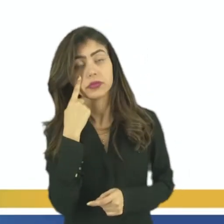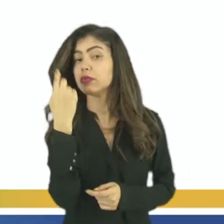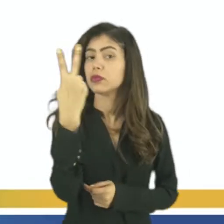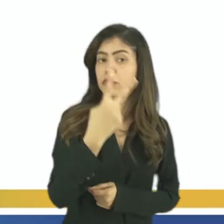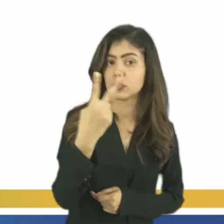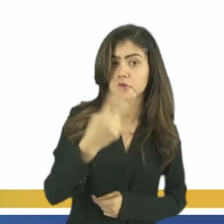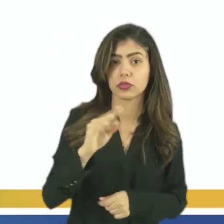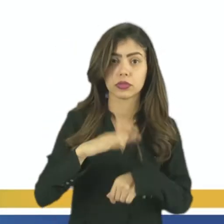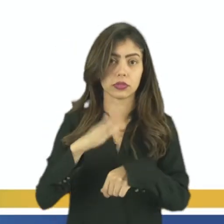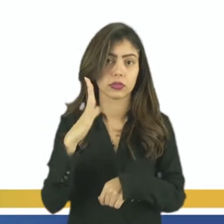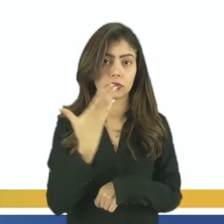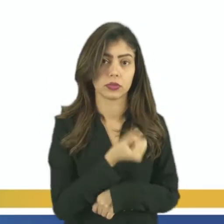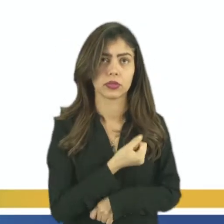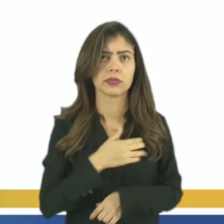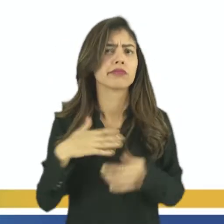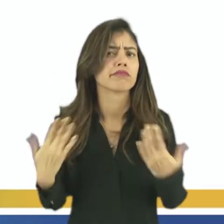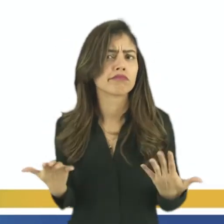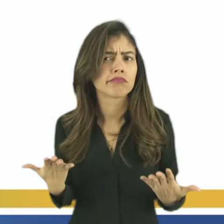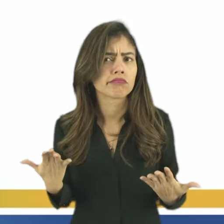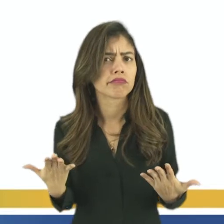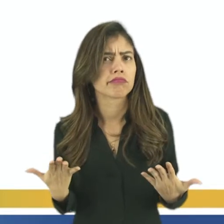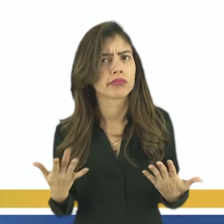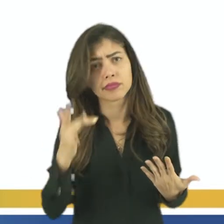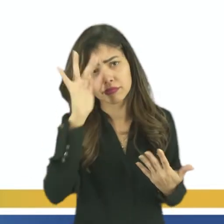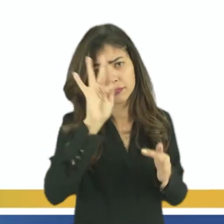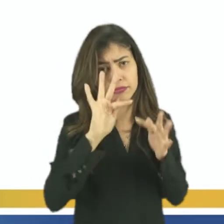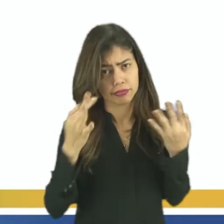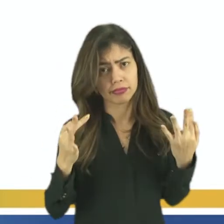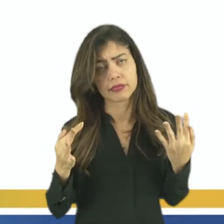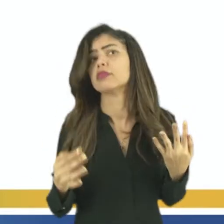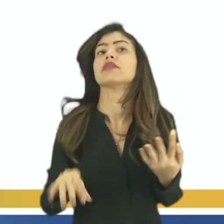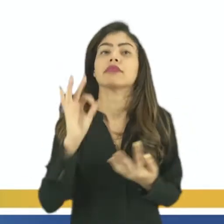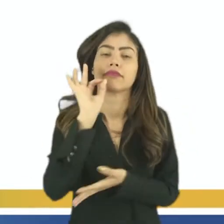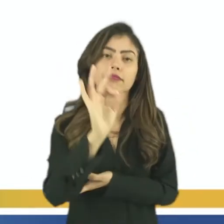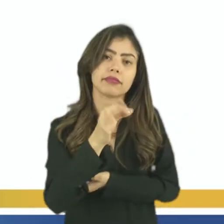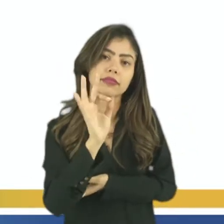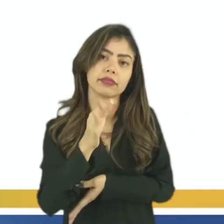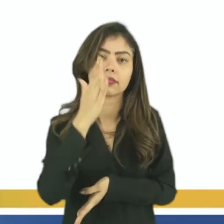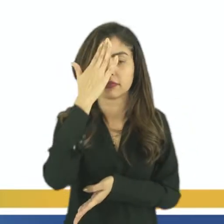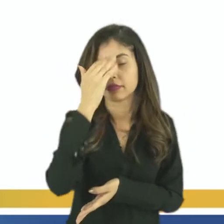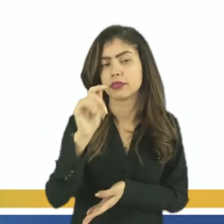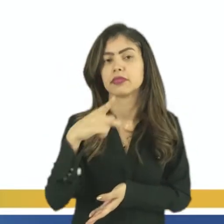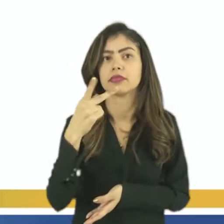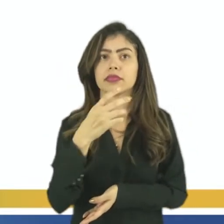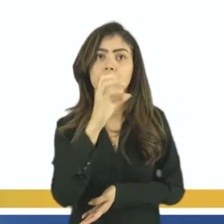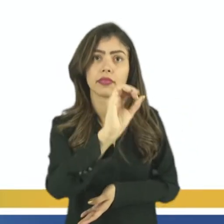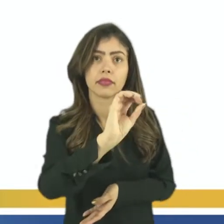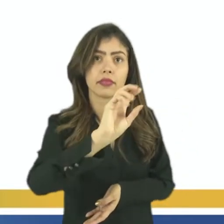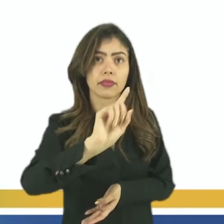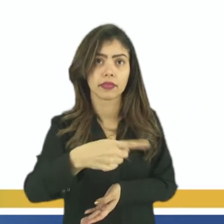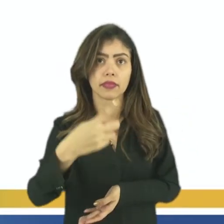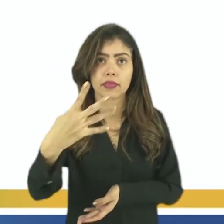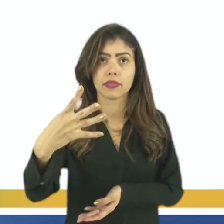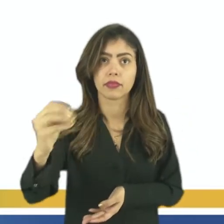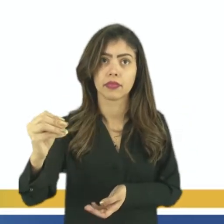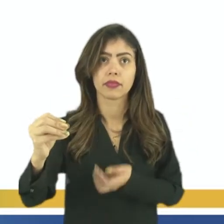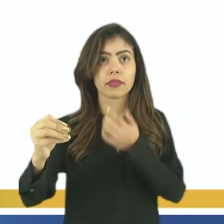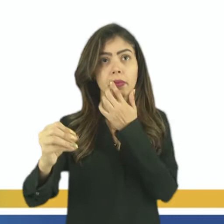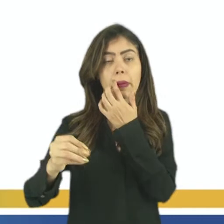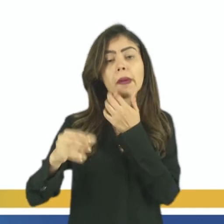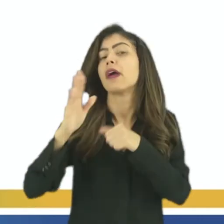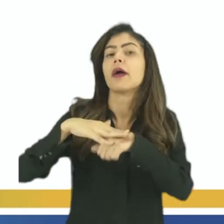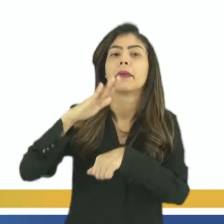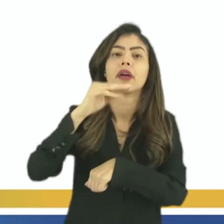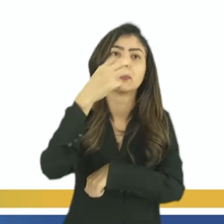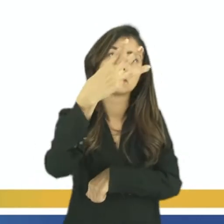olha esses dois números qual é o maior e aí simples né você com certeza é isso aí que quatro nonos é maior